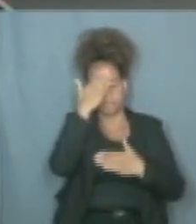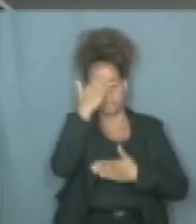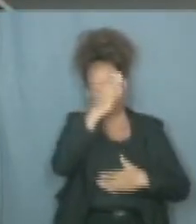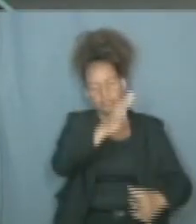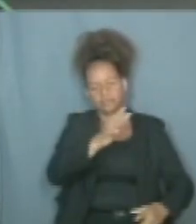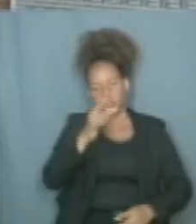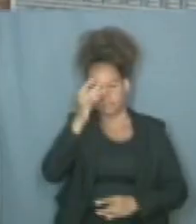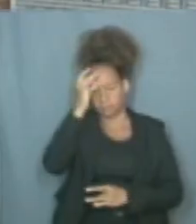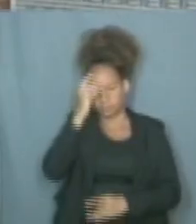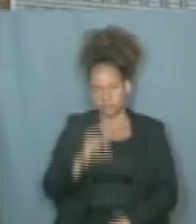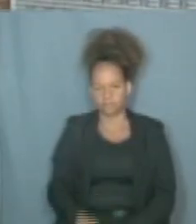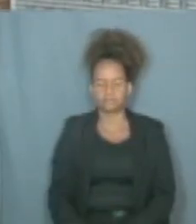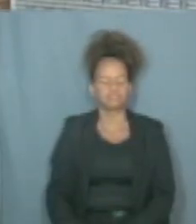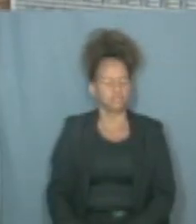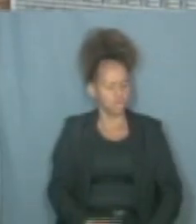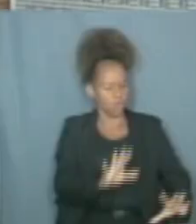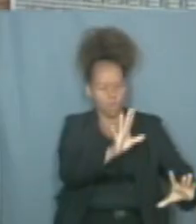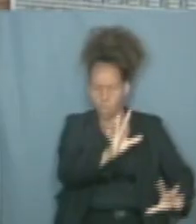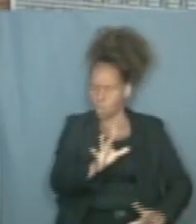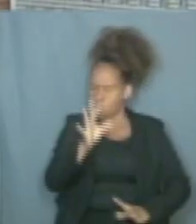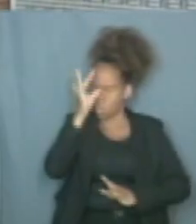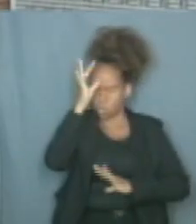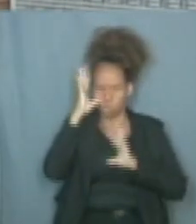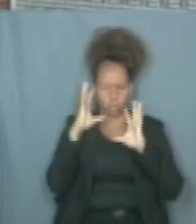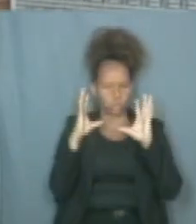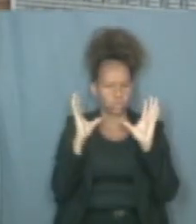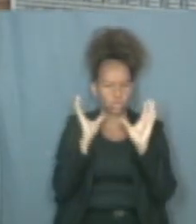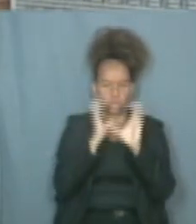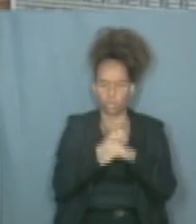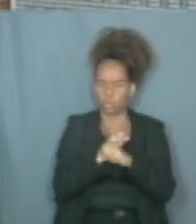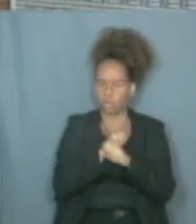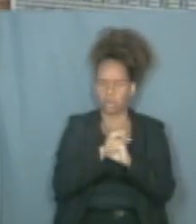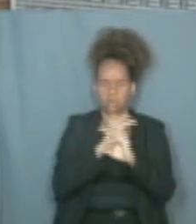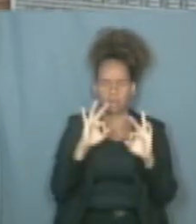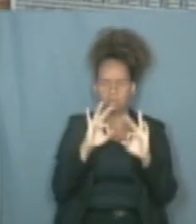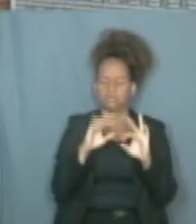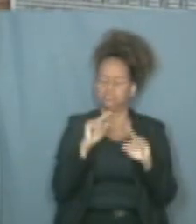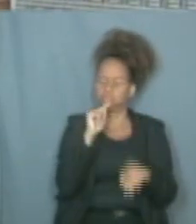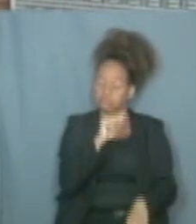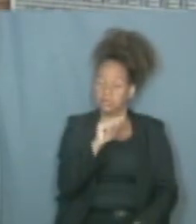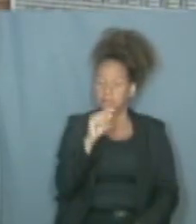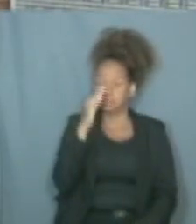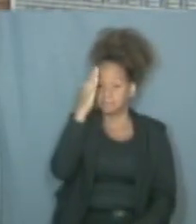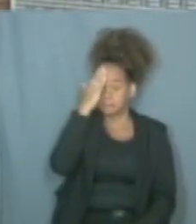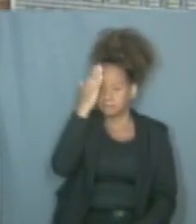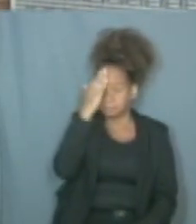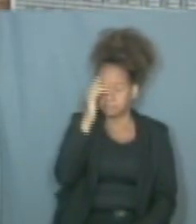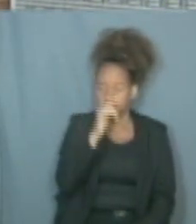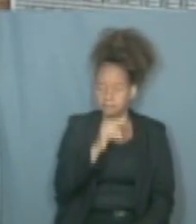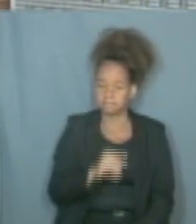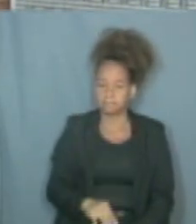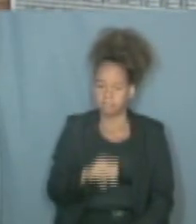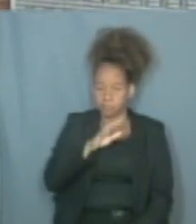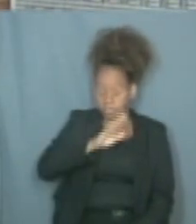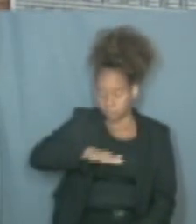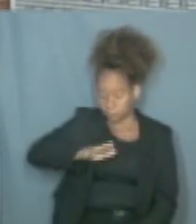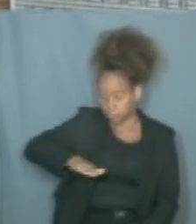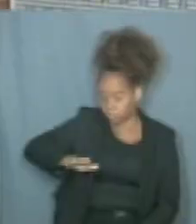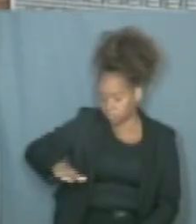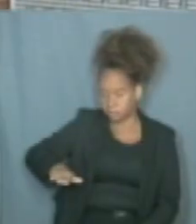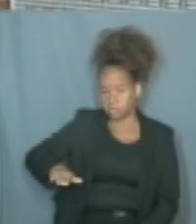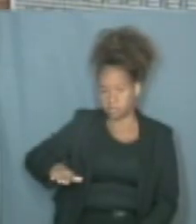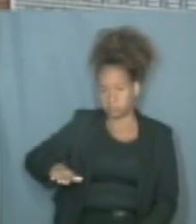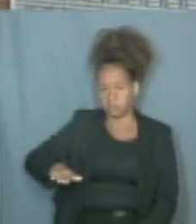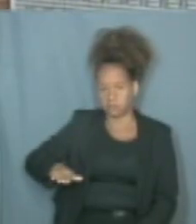pela parte. Eu acolho total a parte da vereadora Karen, porque a gente tem que entender que as crianças que têm